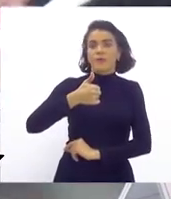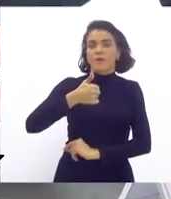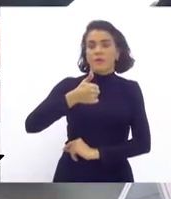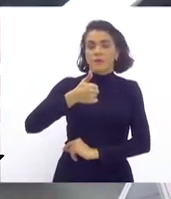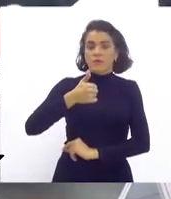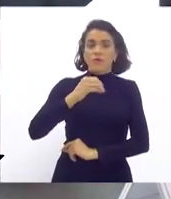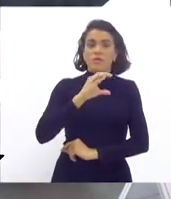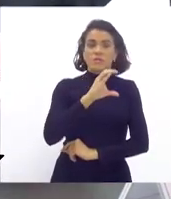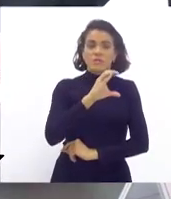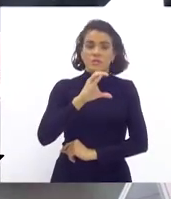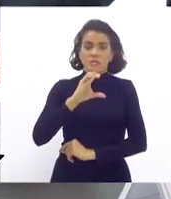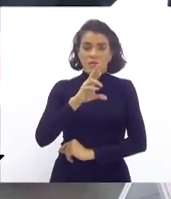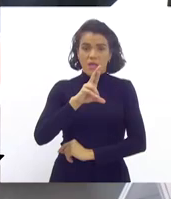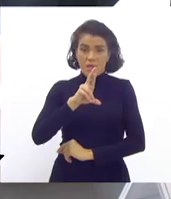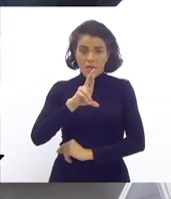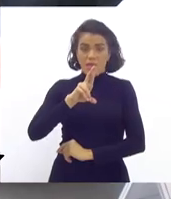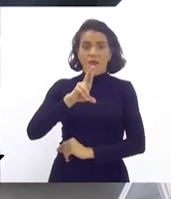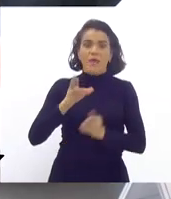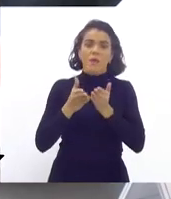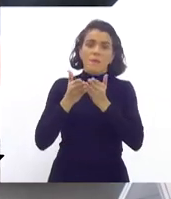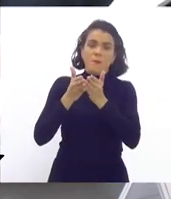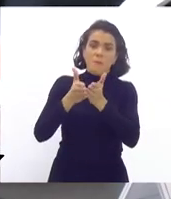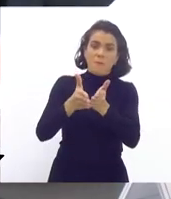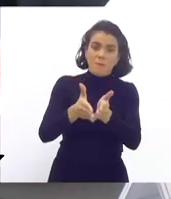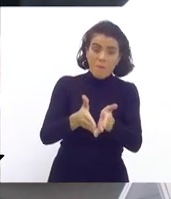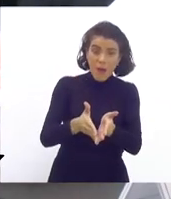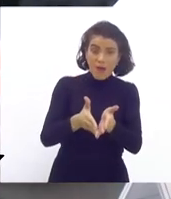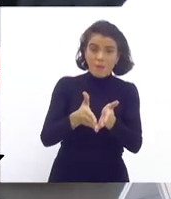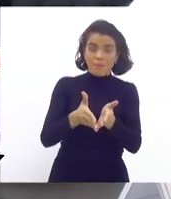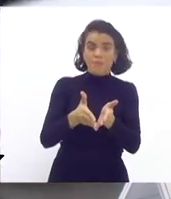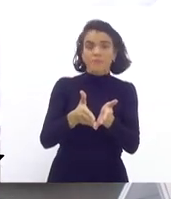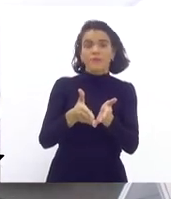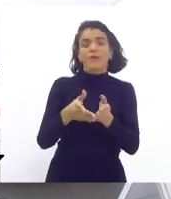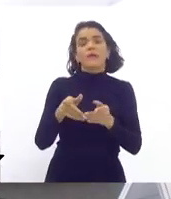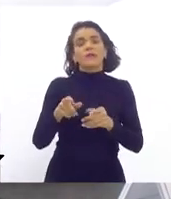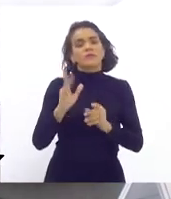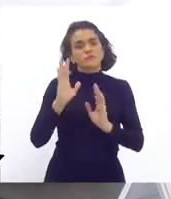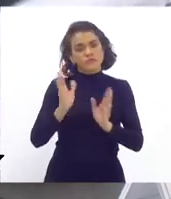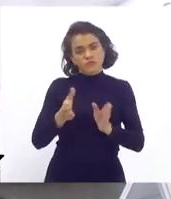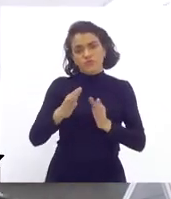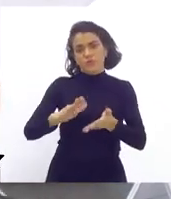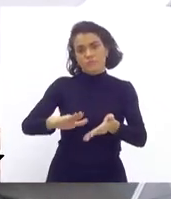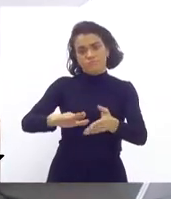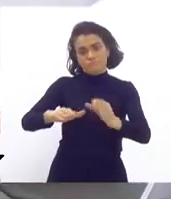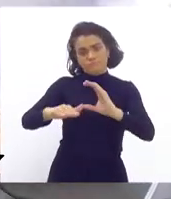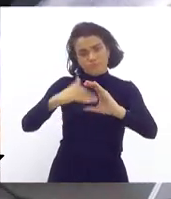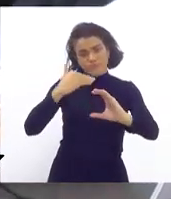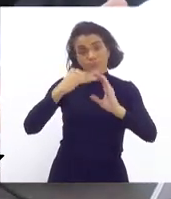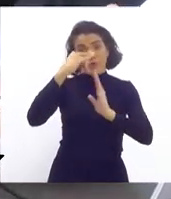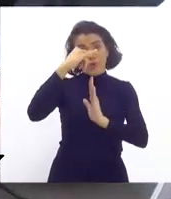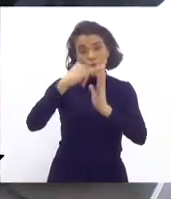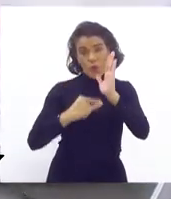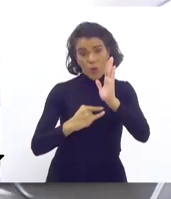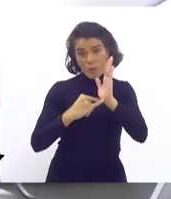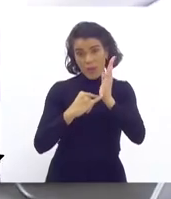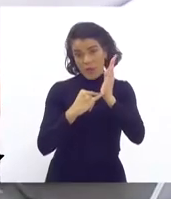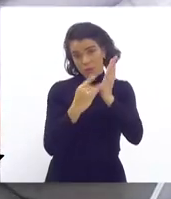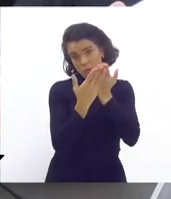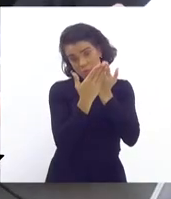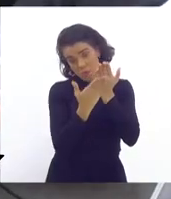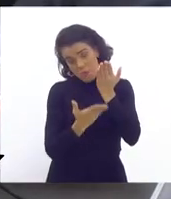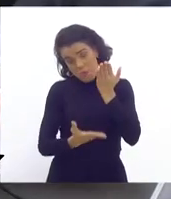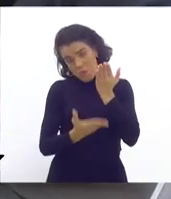foi da CCR barcas que entregou aqui de documentos aos quais eu vou